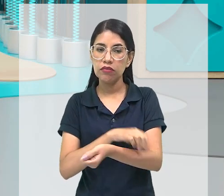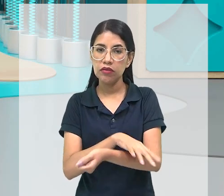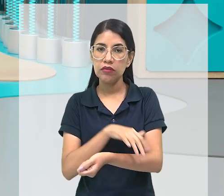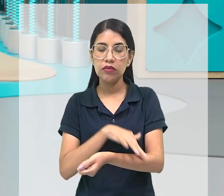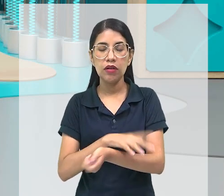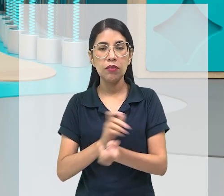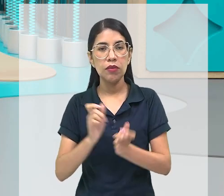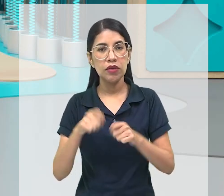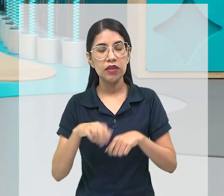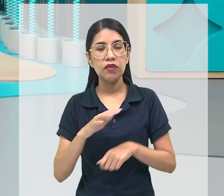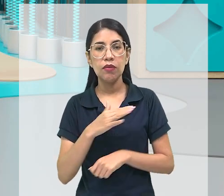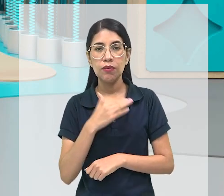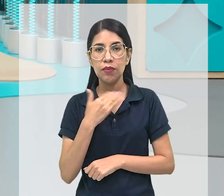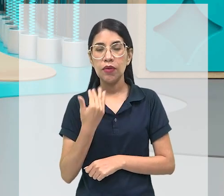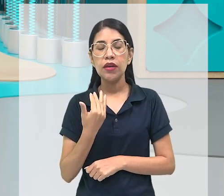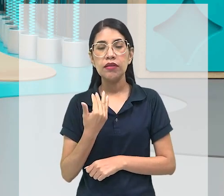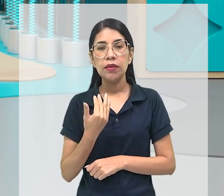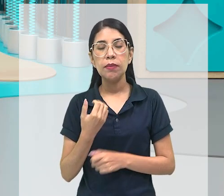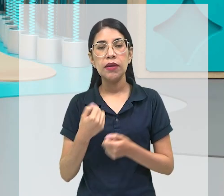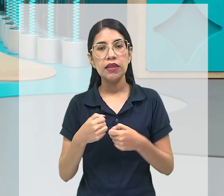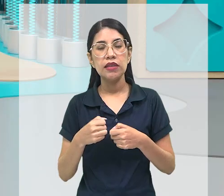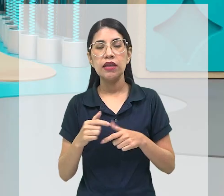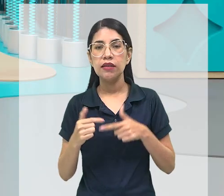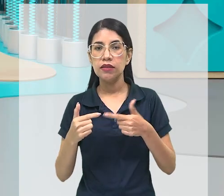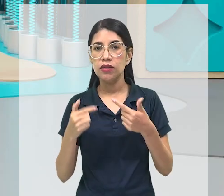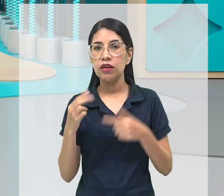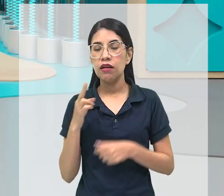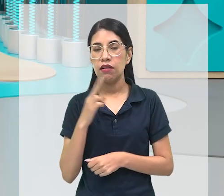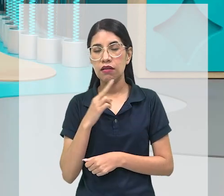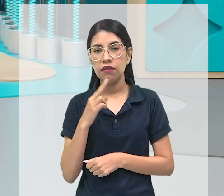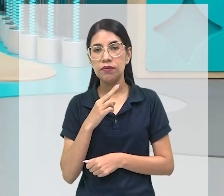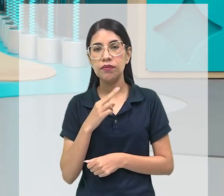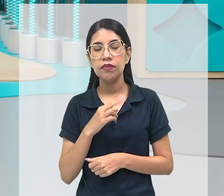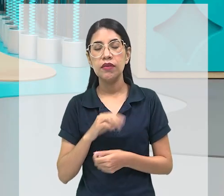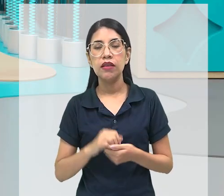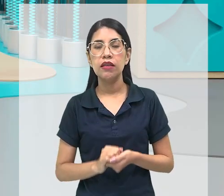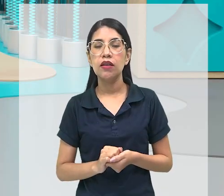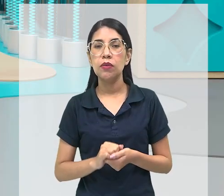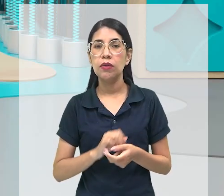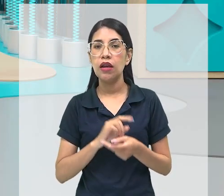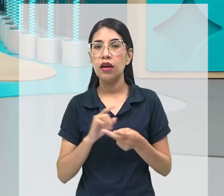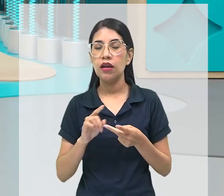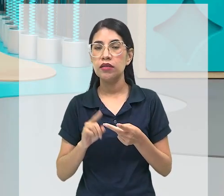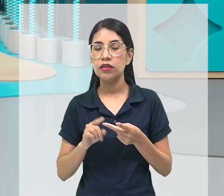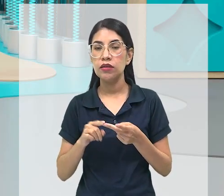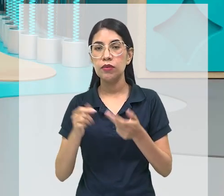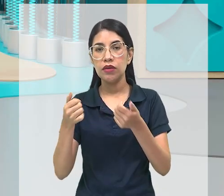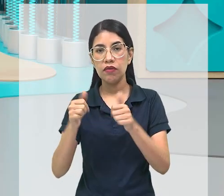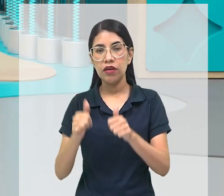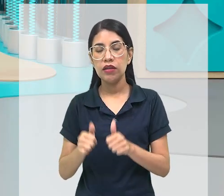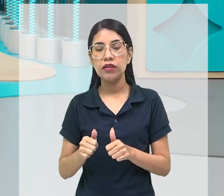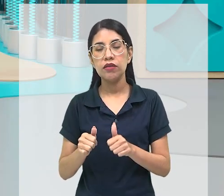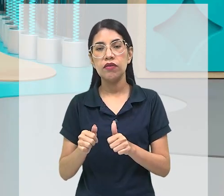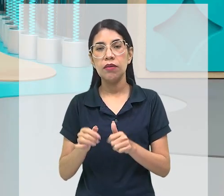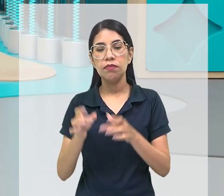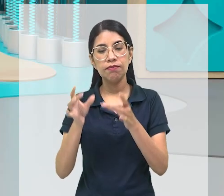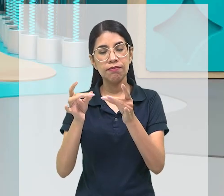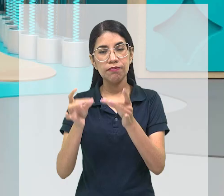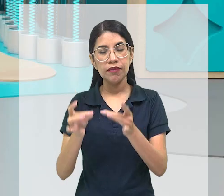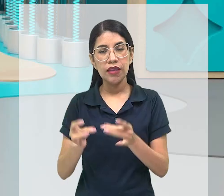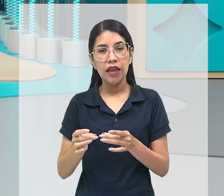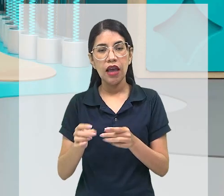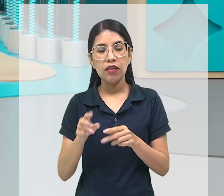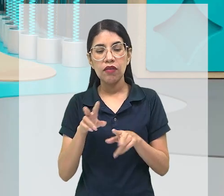a óbito. Então, é necessário agir nessas horas. Então, é na avaliação secundária que você vai fazer esse diagnóstico todinho, ver